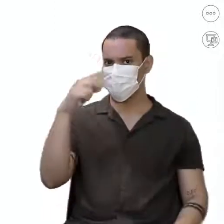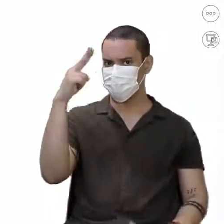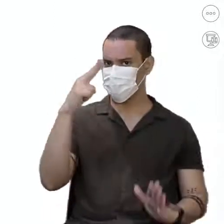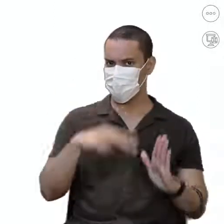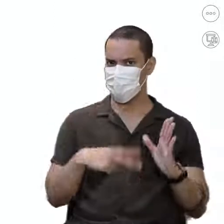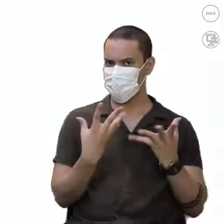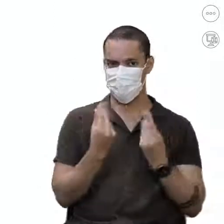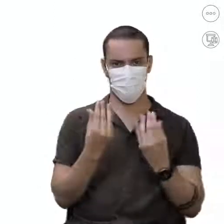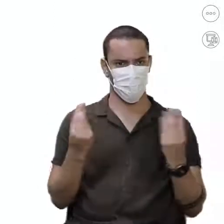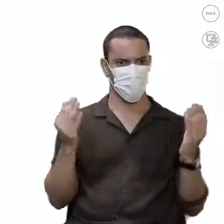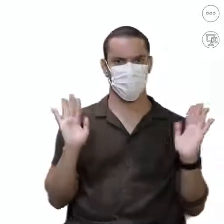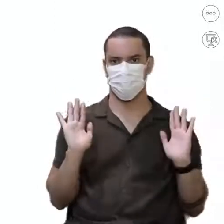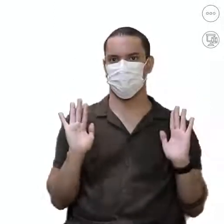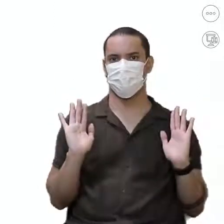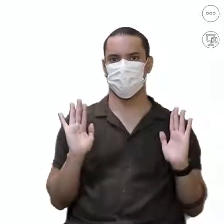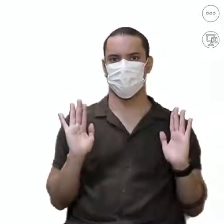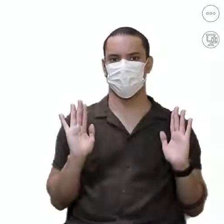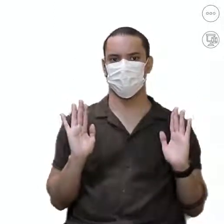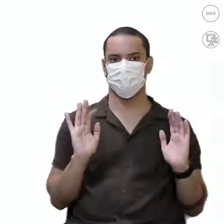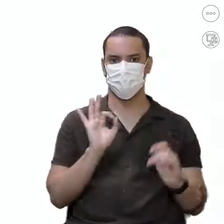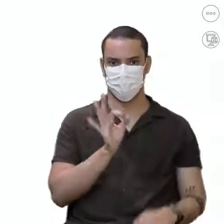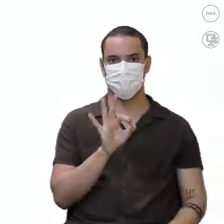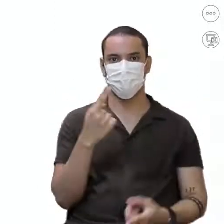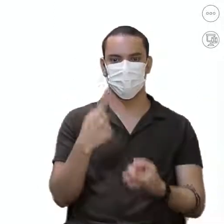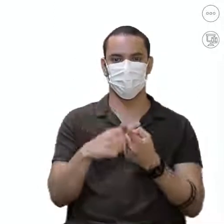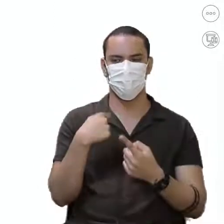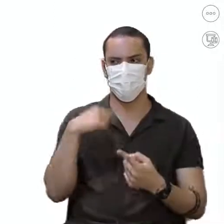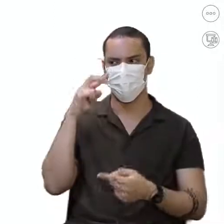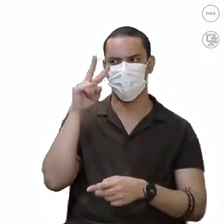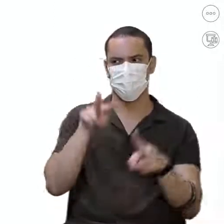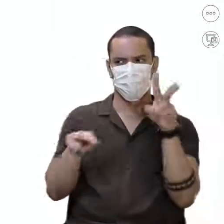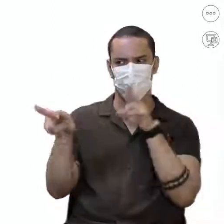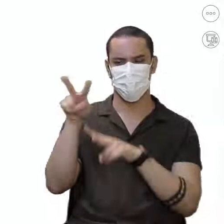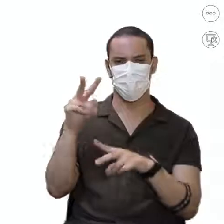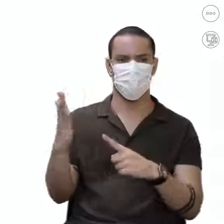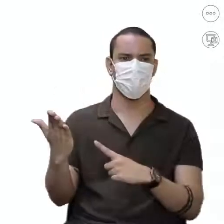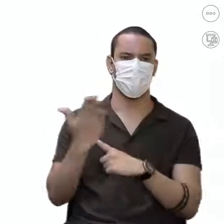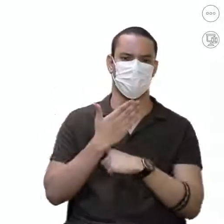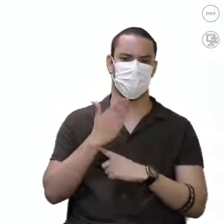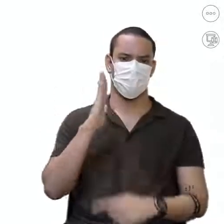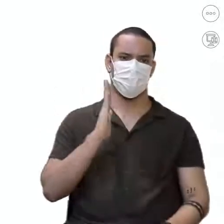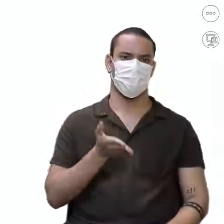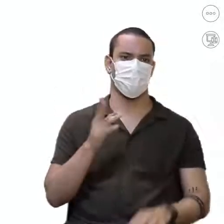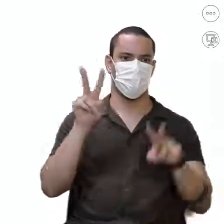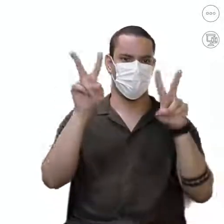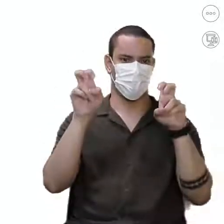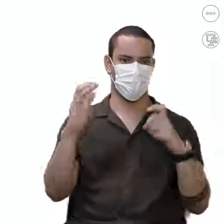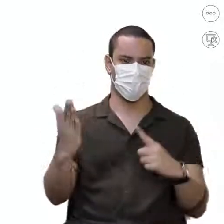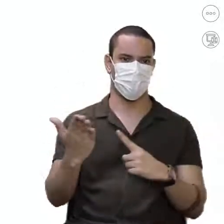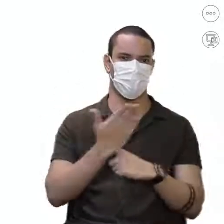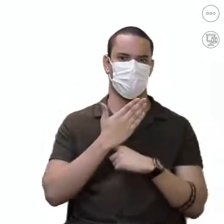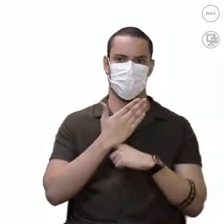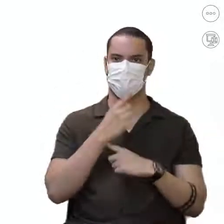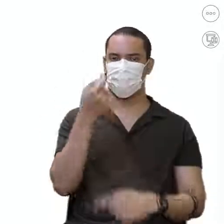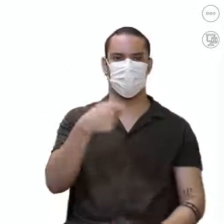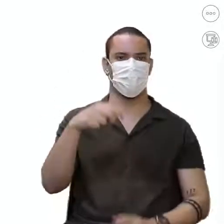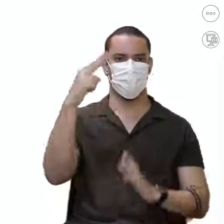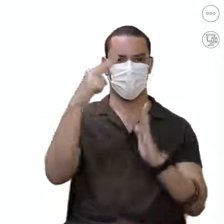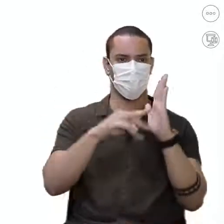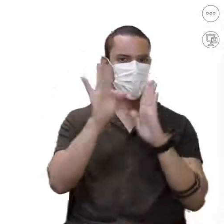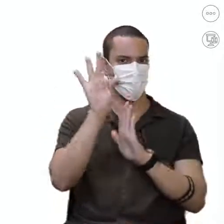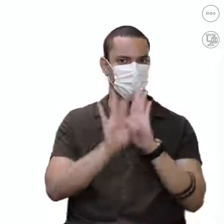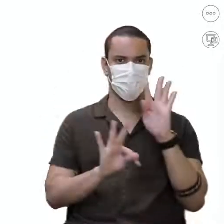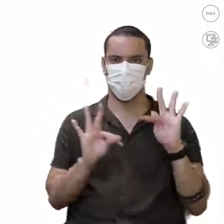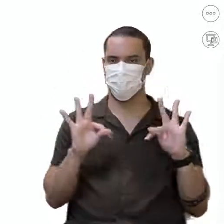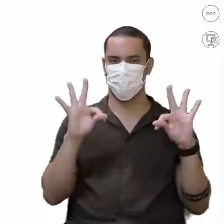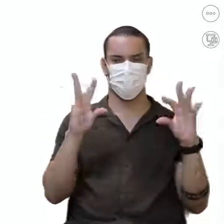textos, dependendo se a minha informação lá visual já me ajudou e meu título me ajudou. Eu nem preciso ler o texto. Será